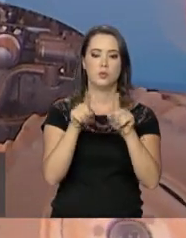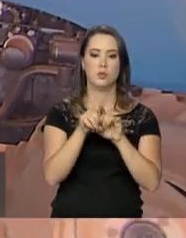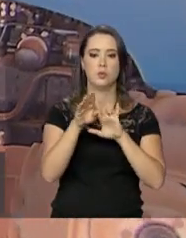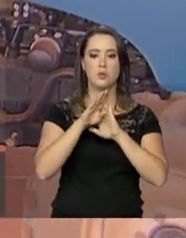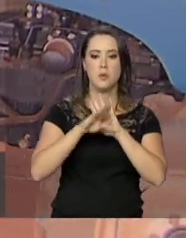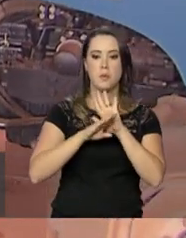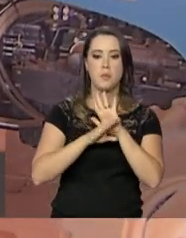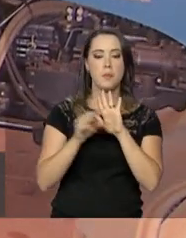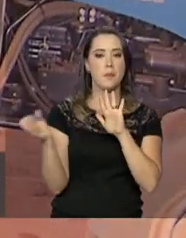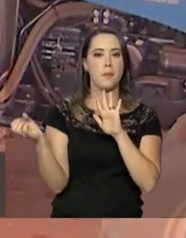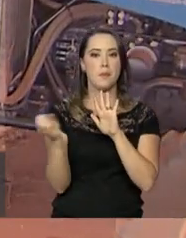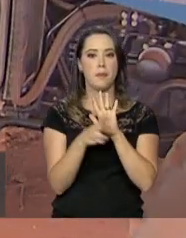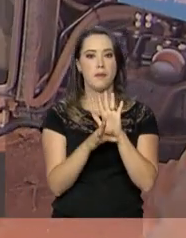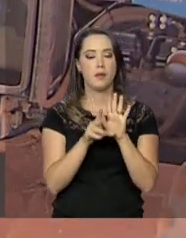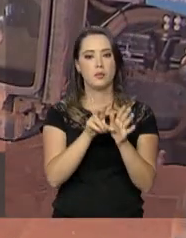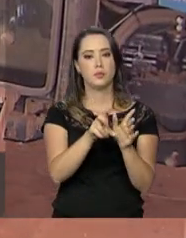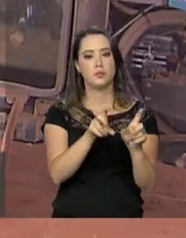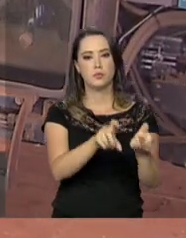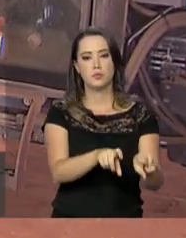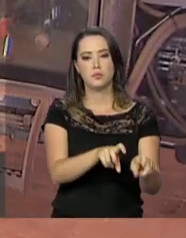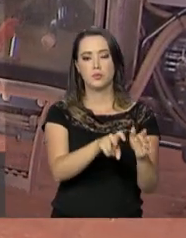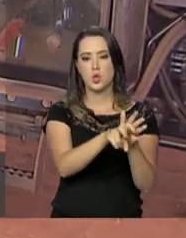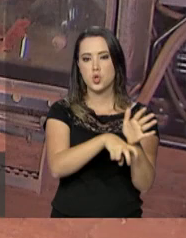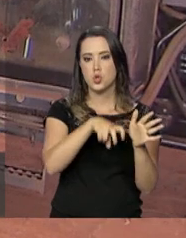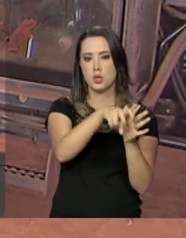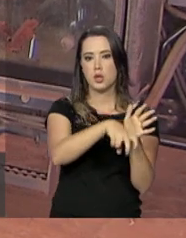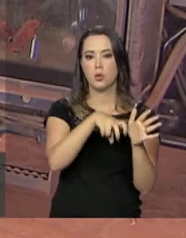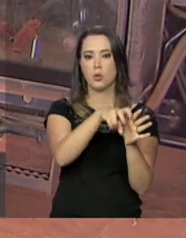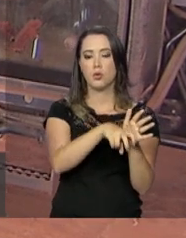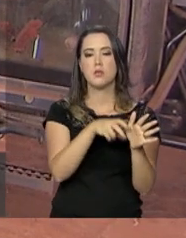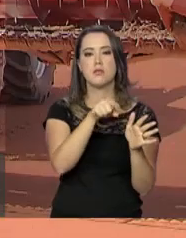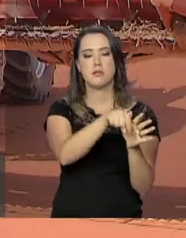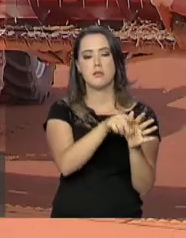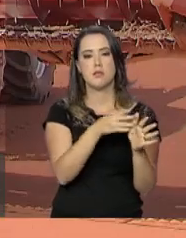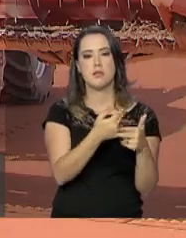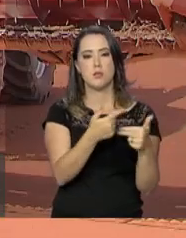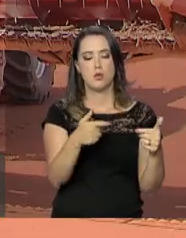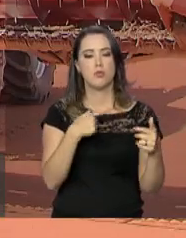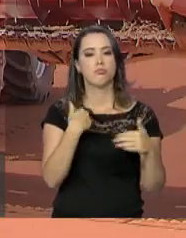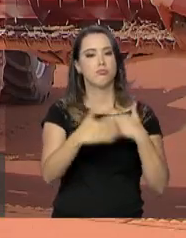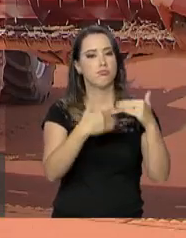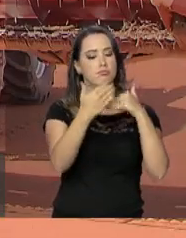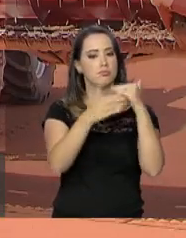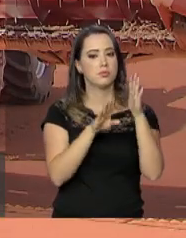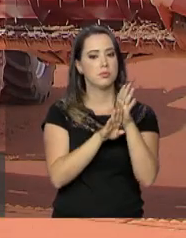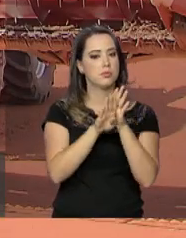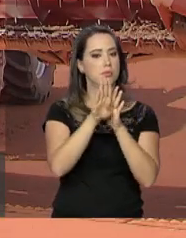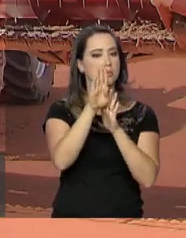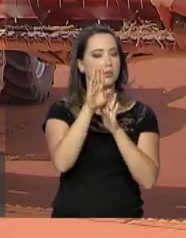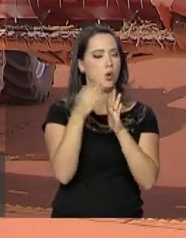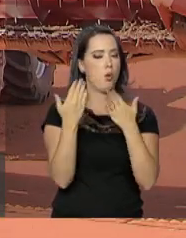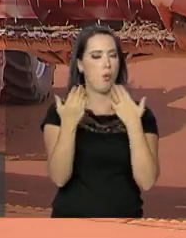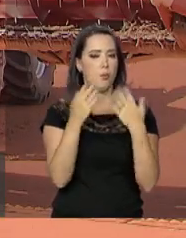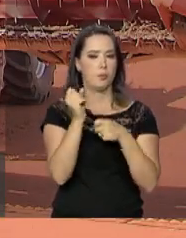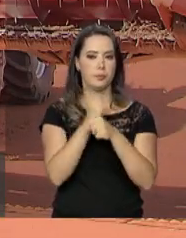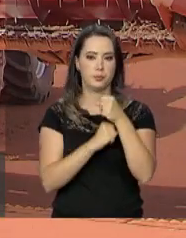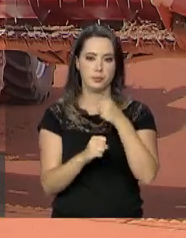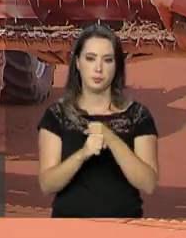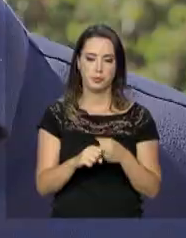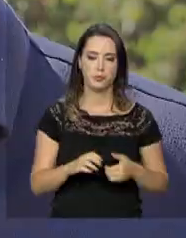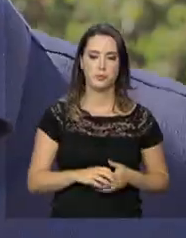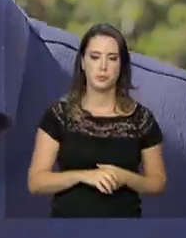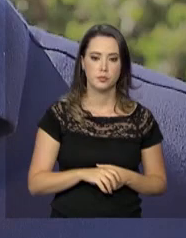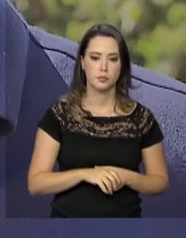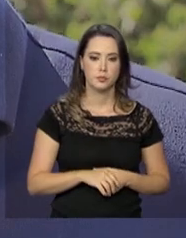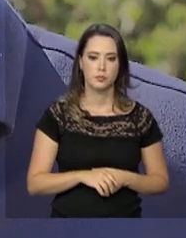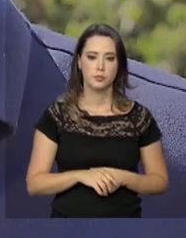de modernização da frota de tratores agrícolas e implementos tiveram desempenho superior em relação à safra passada.